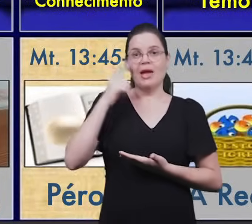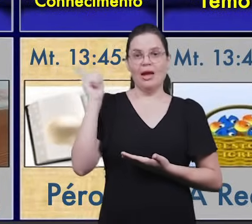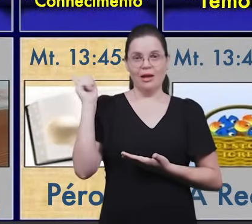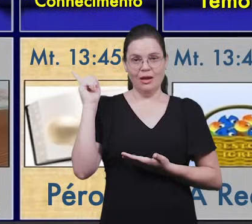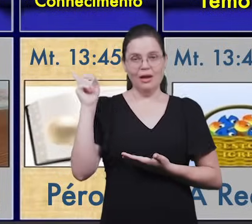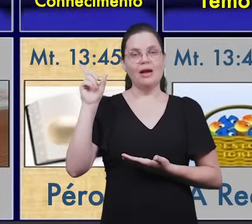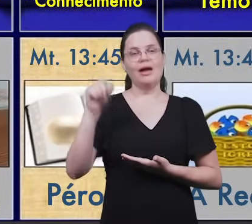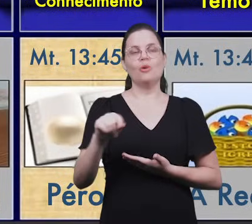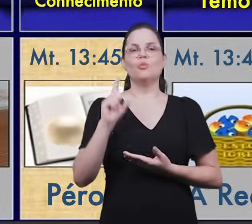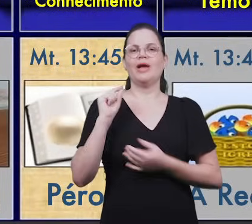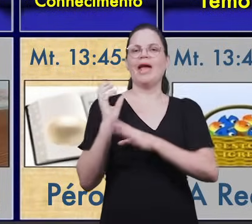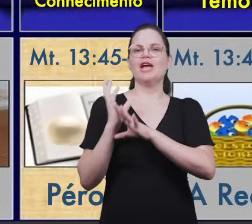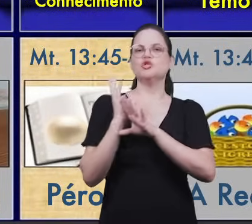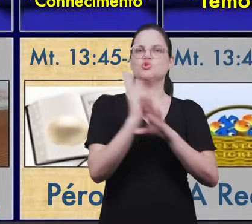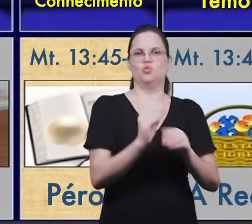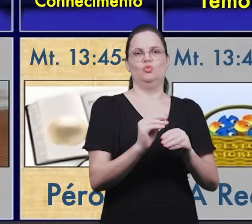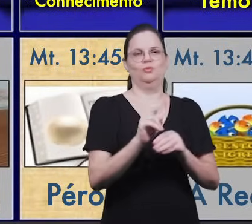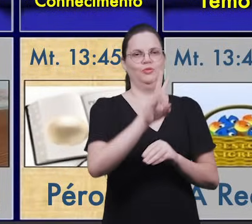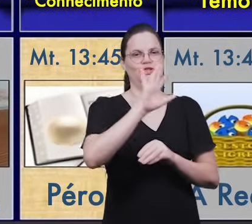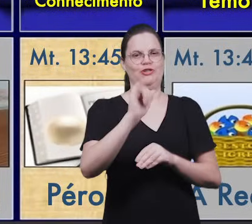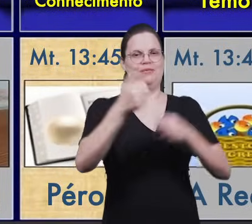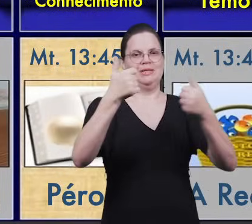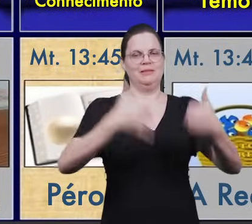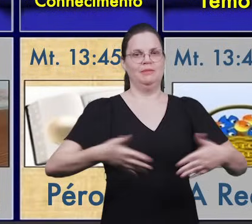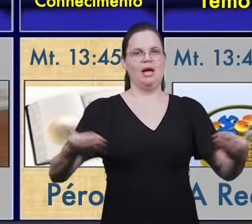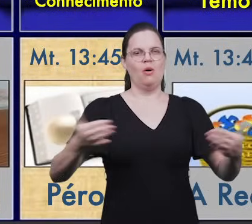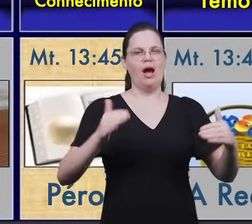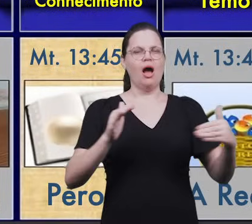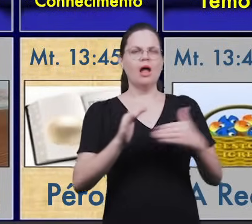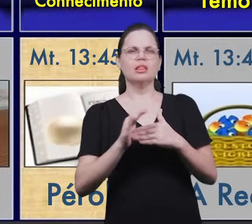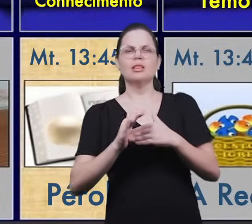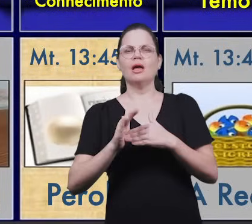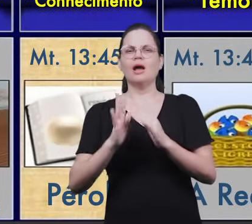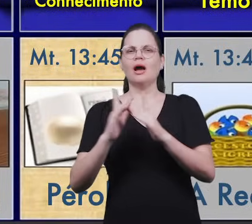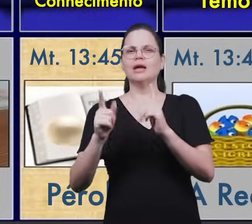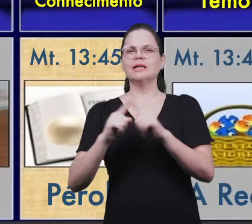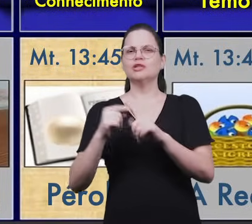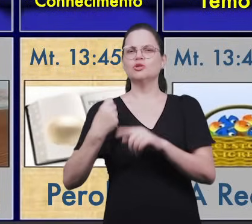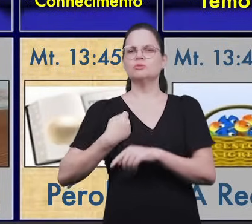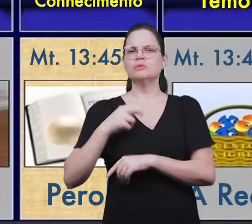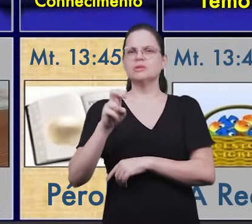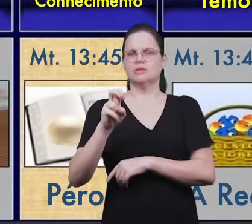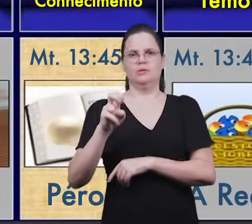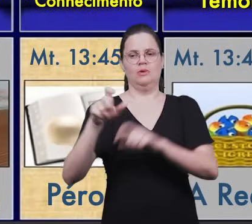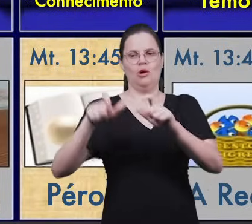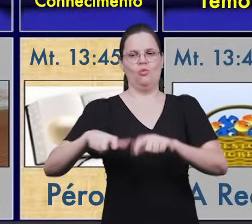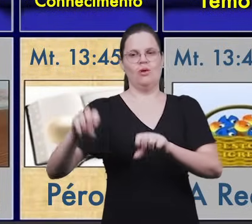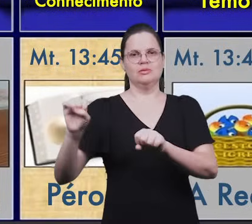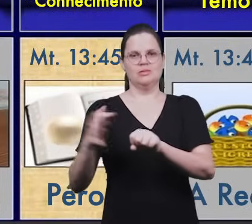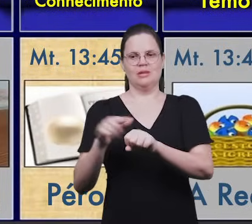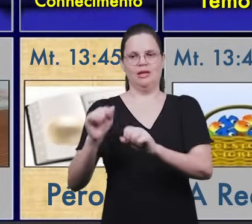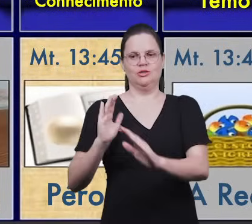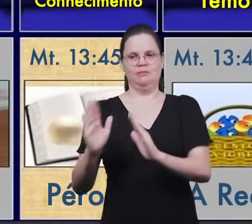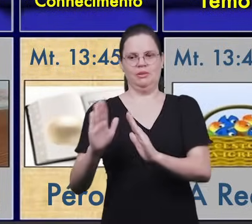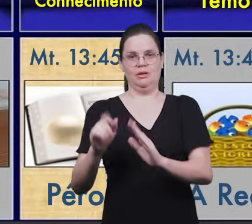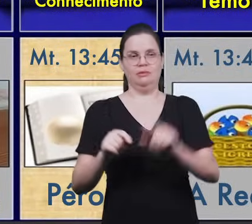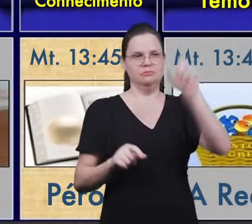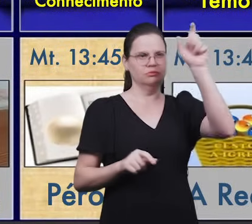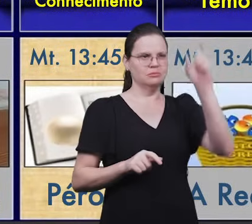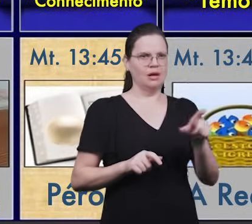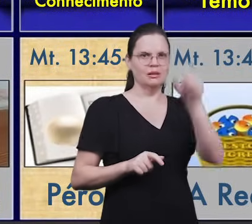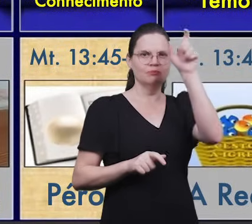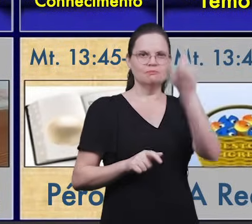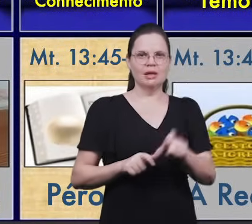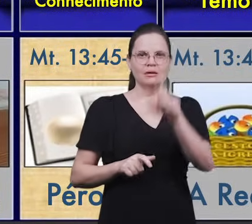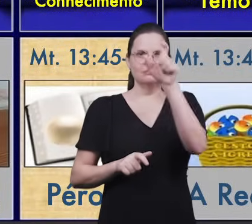resumo do que nós vamos falar aqui. Nós vamos até a igreja de número 5, que é a igreja de Sardes, né? Em cada coluna dessas